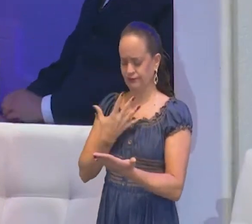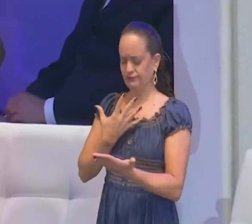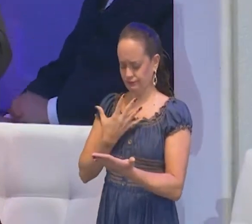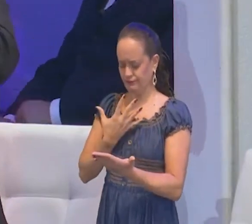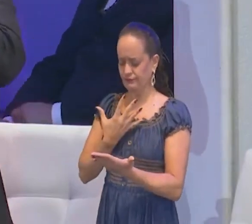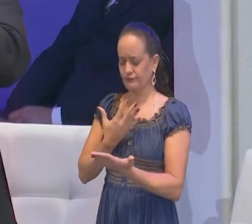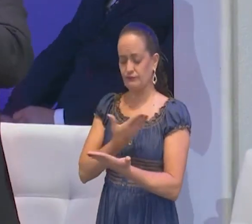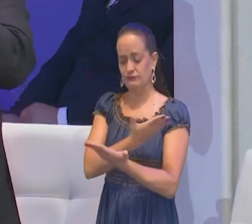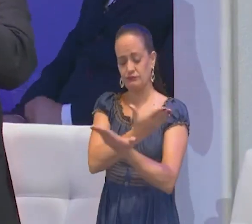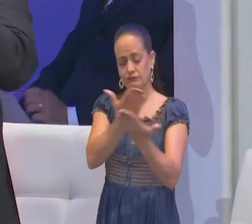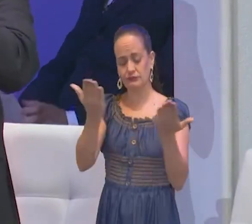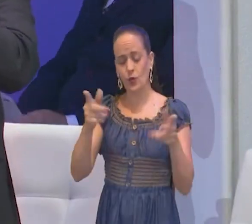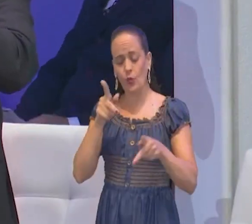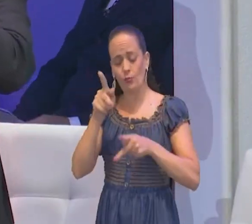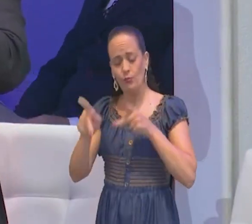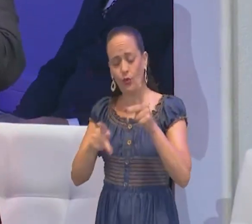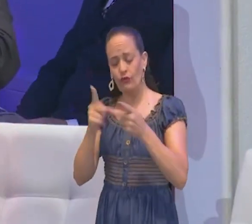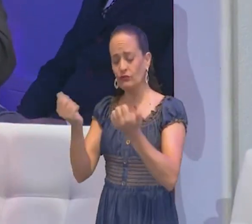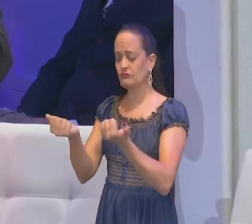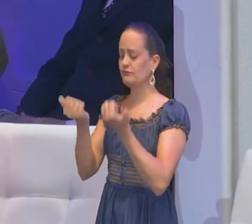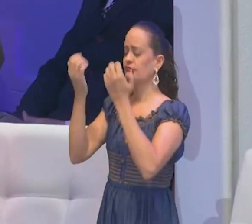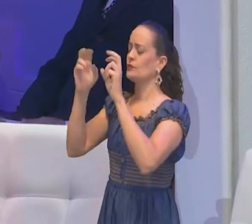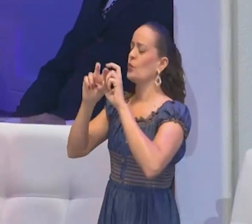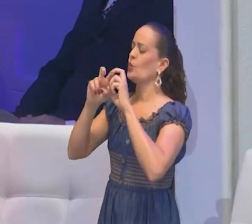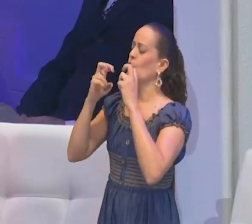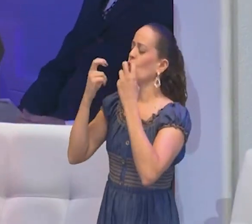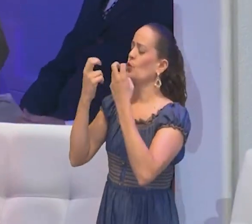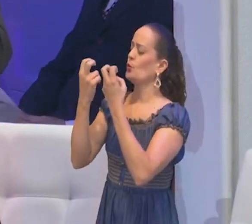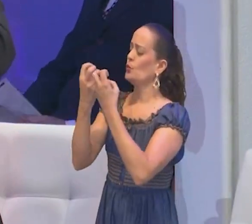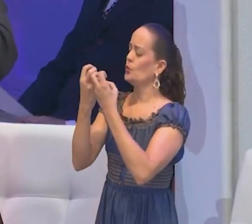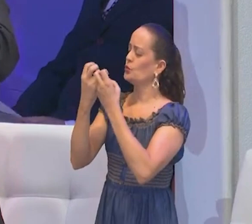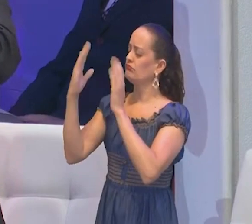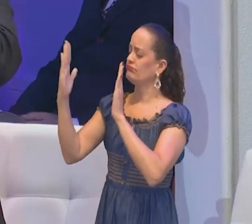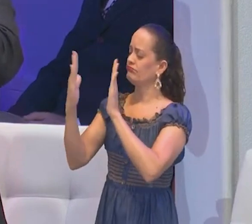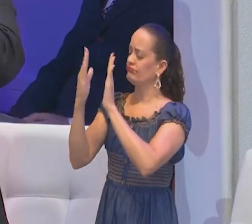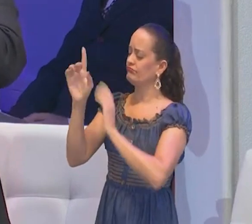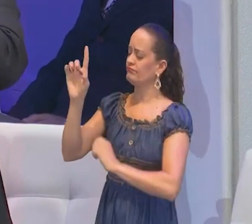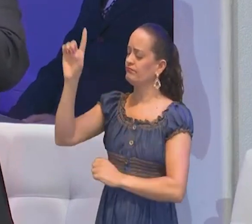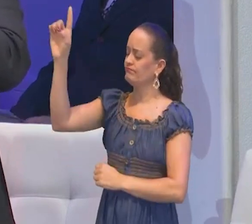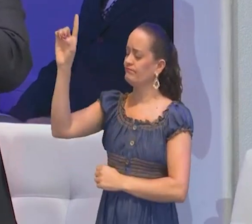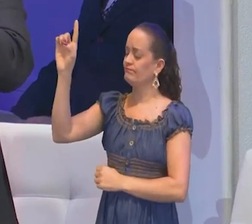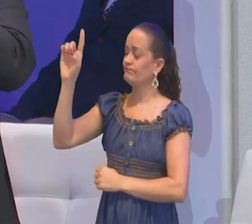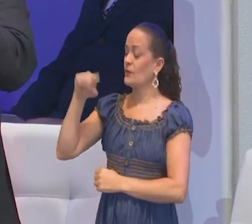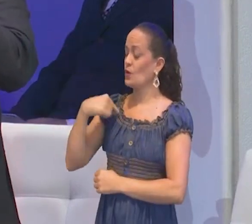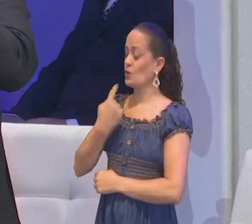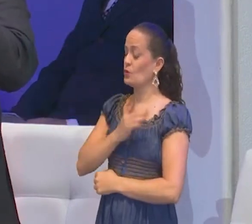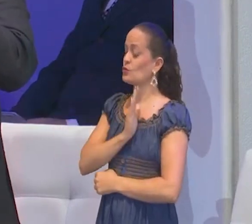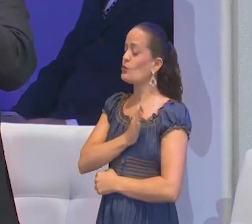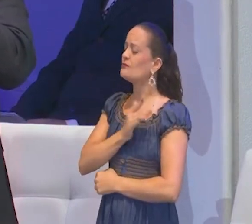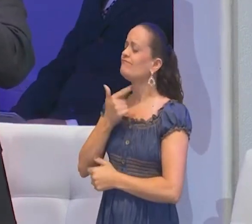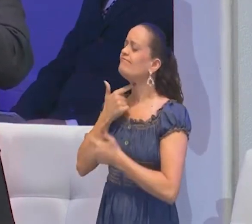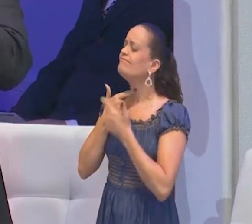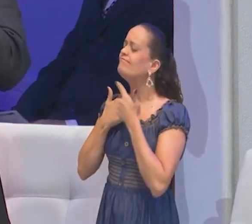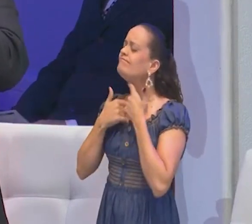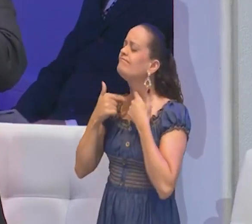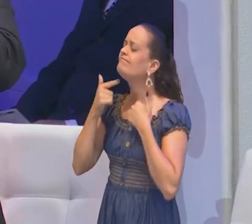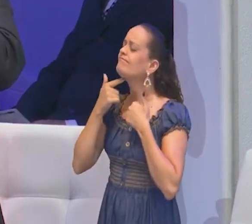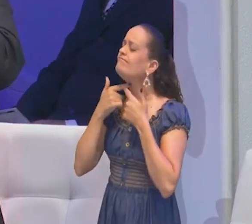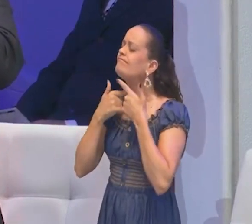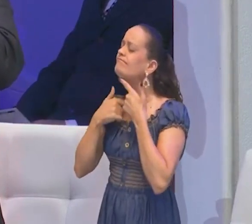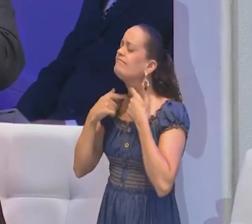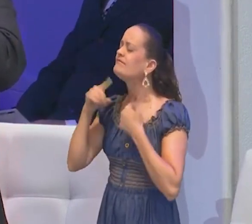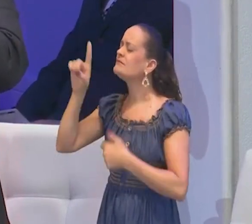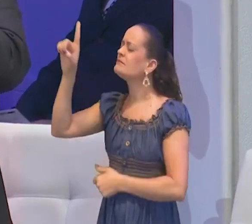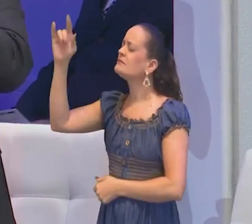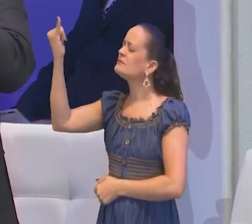Teu povo está aqui te prestando culto nesta manhã, e o desejo do nosso coração é que agora o Senhor nos fale